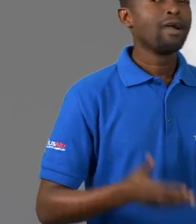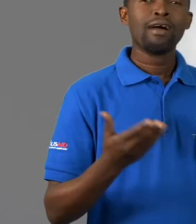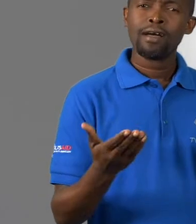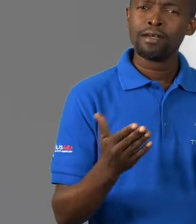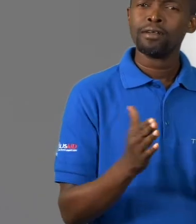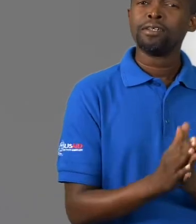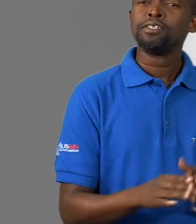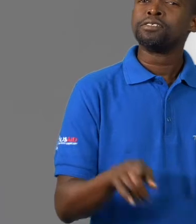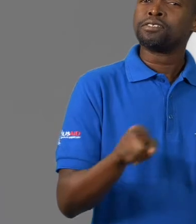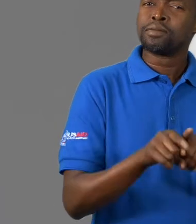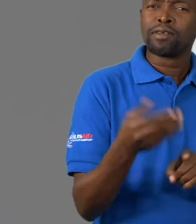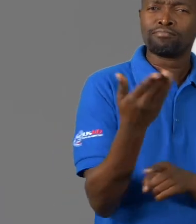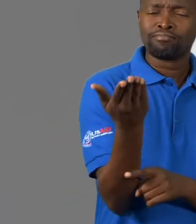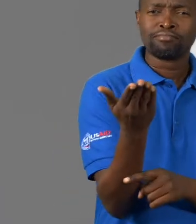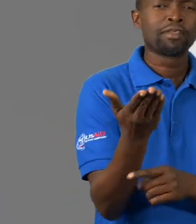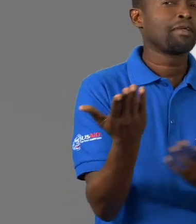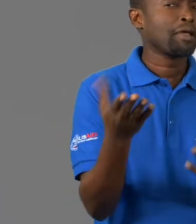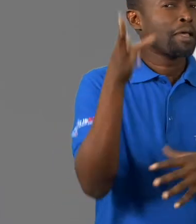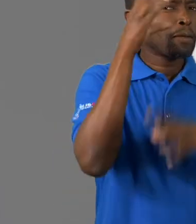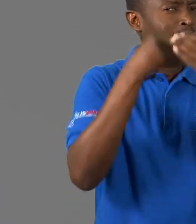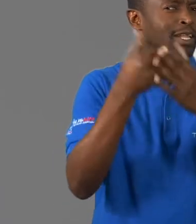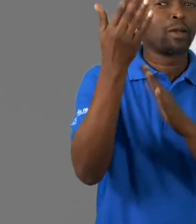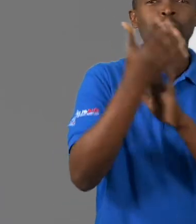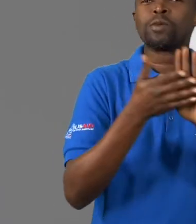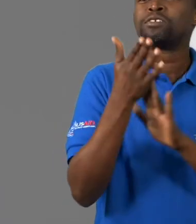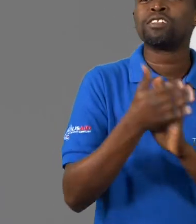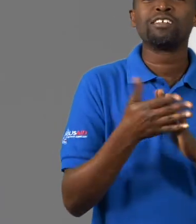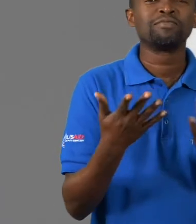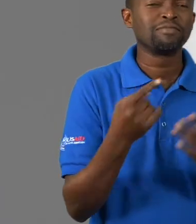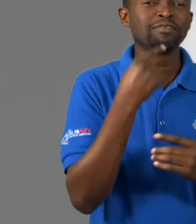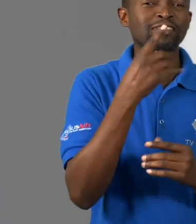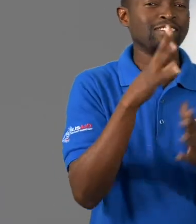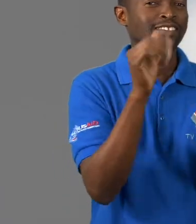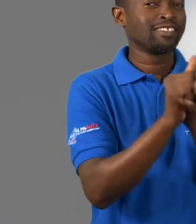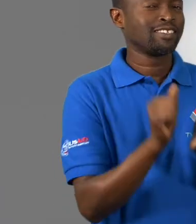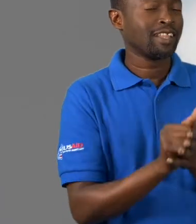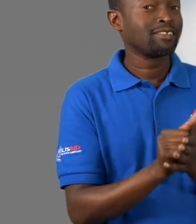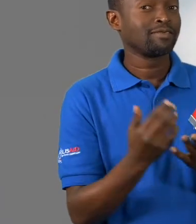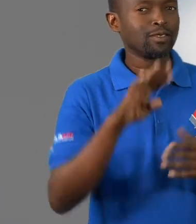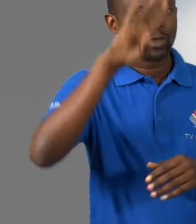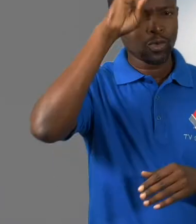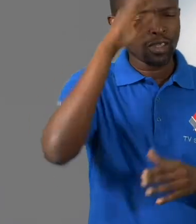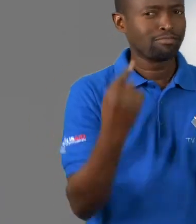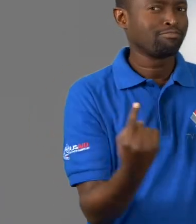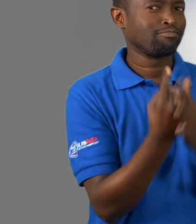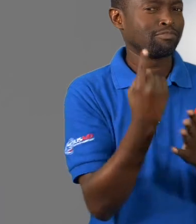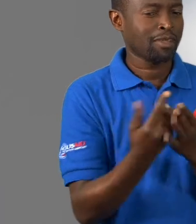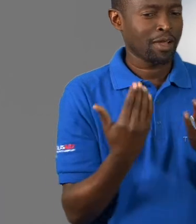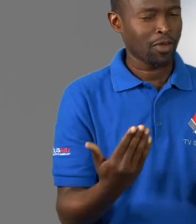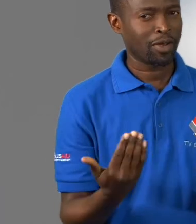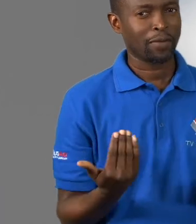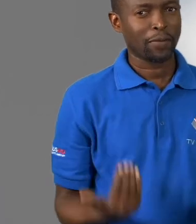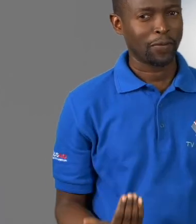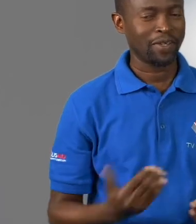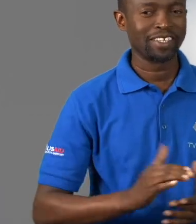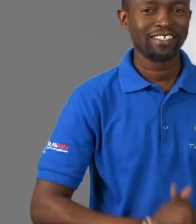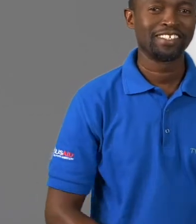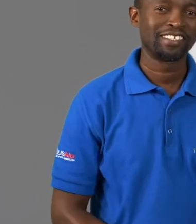E também para aprender a dizer em língua de sinais os nomes de algumas doenças